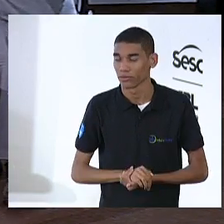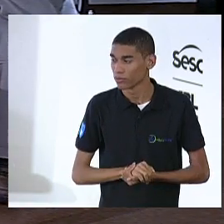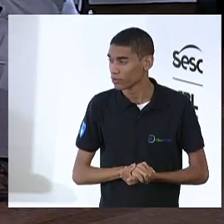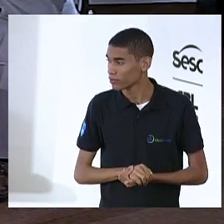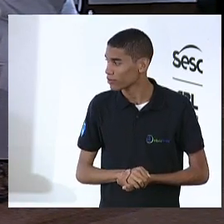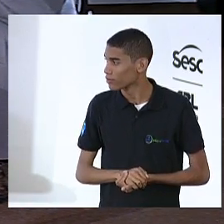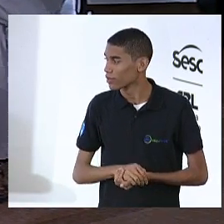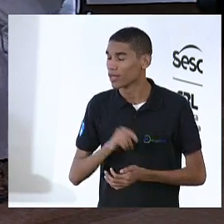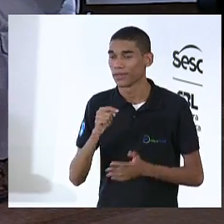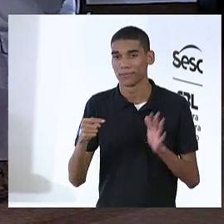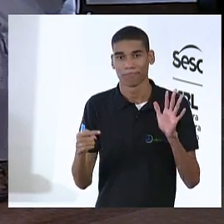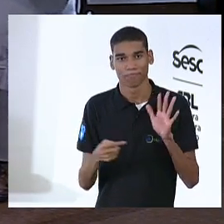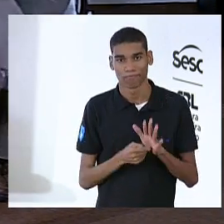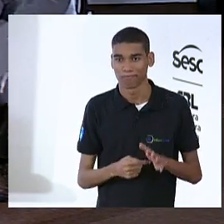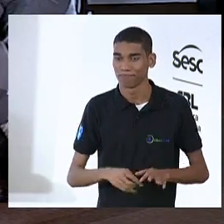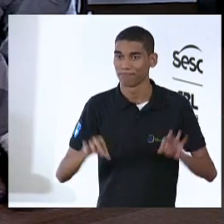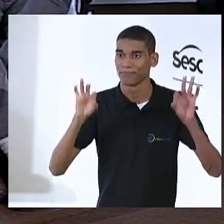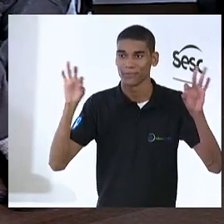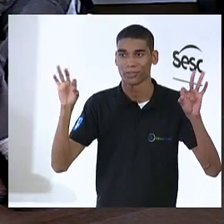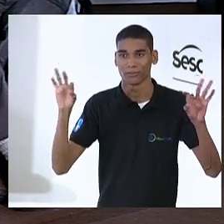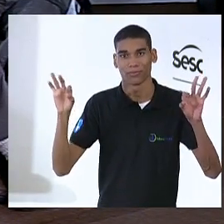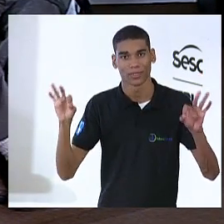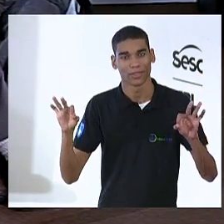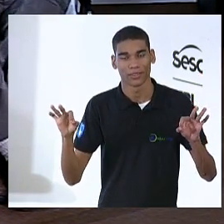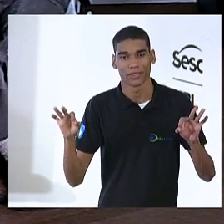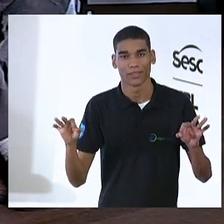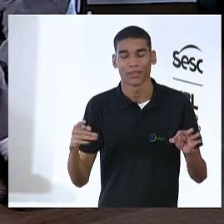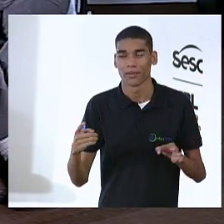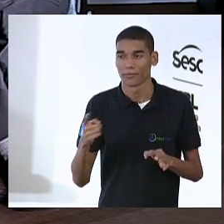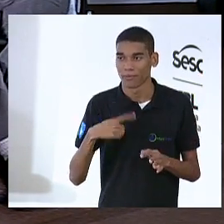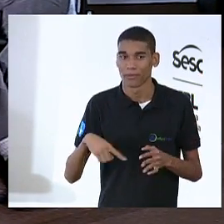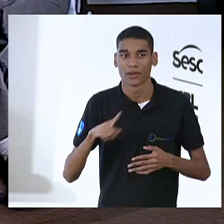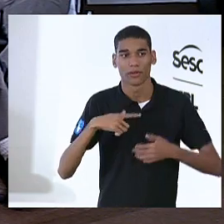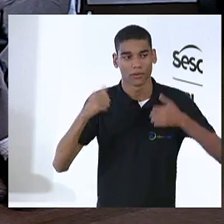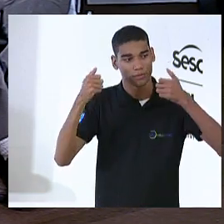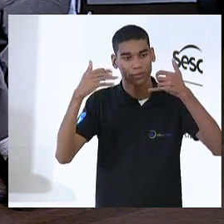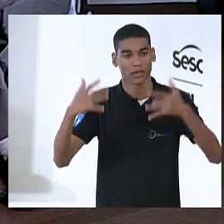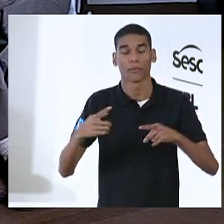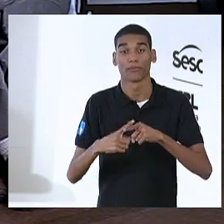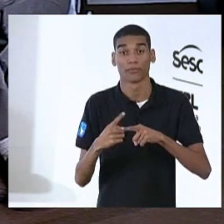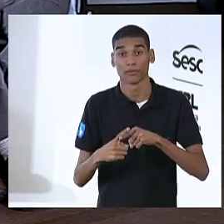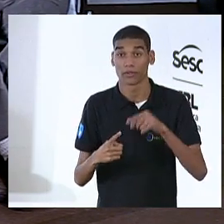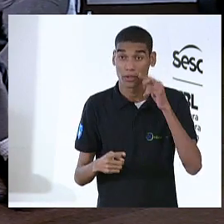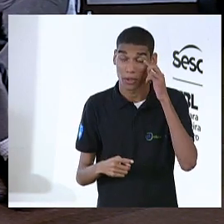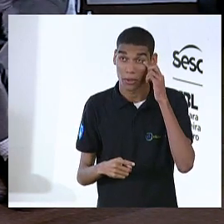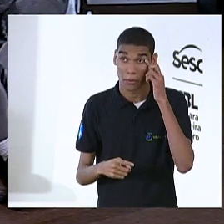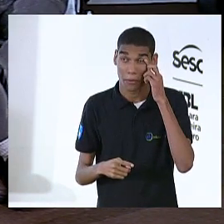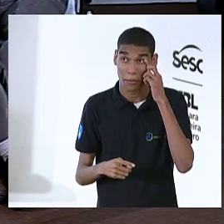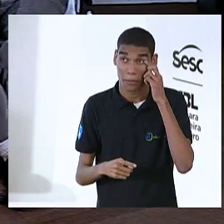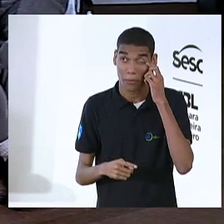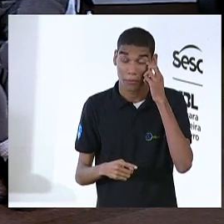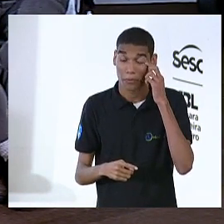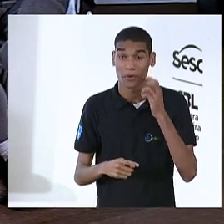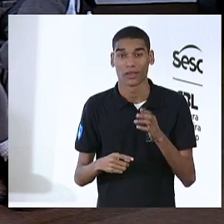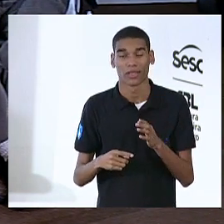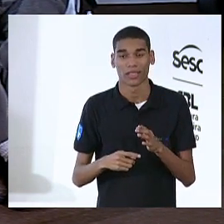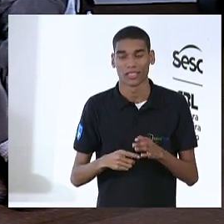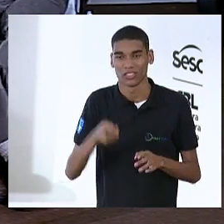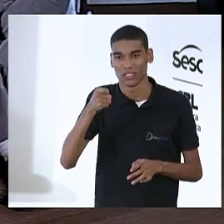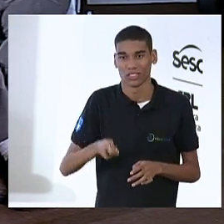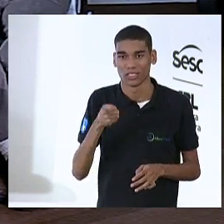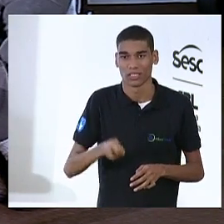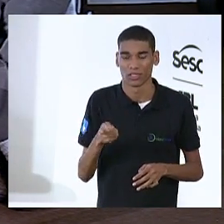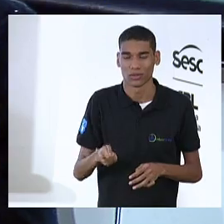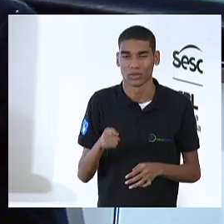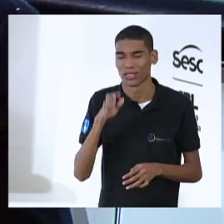Esse é o ponto perfeito para eu tentar entrar também, porque o meu ponto é: ditaduras demoram para morrer.